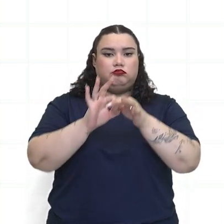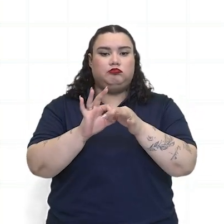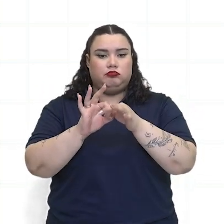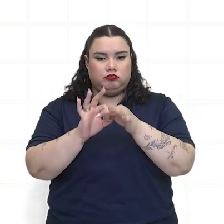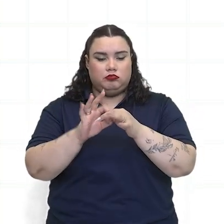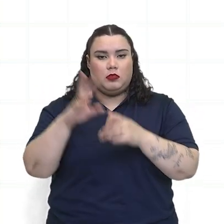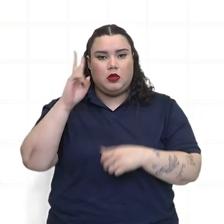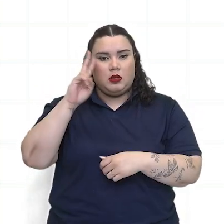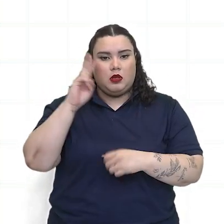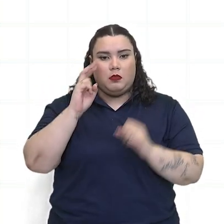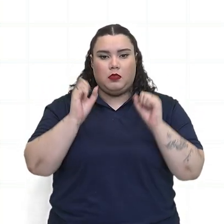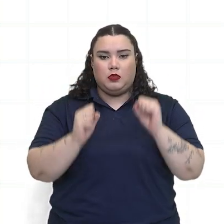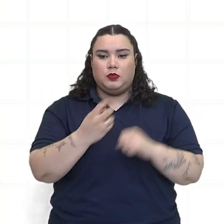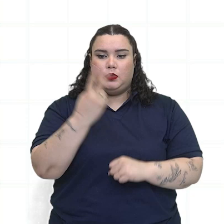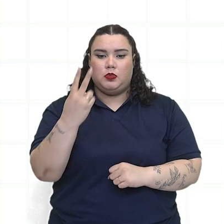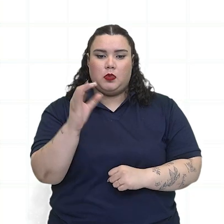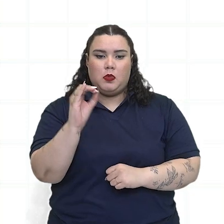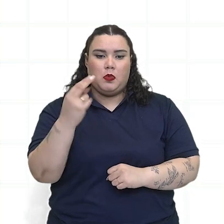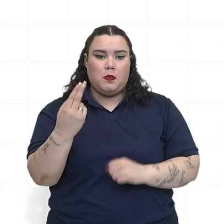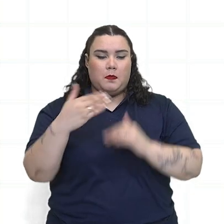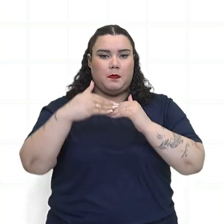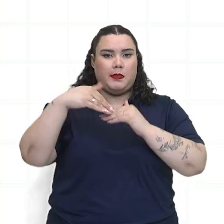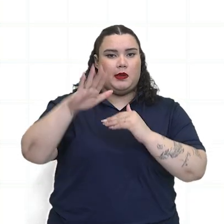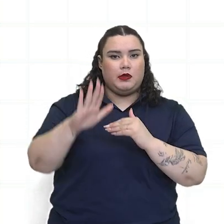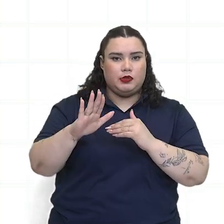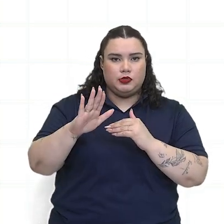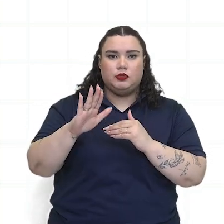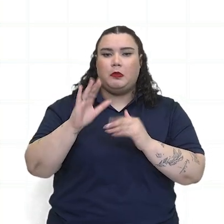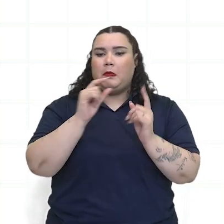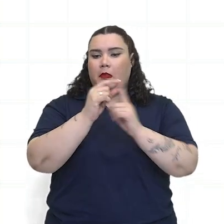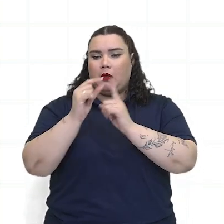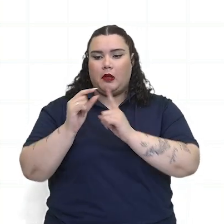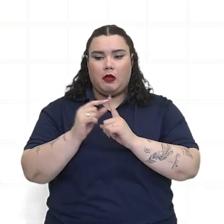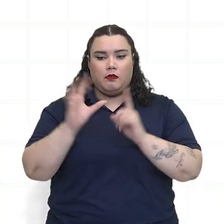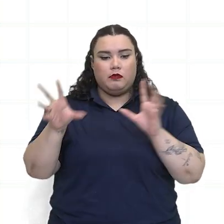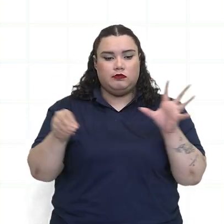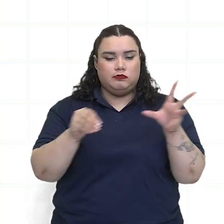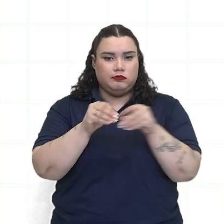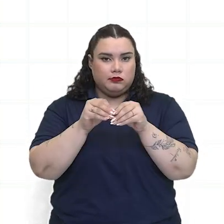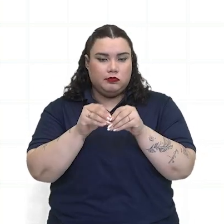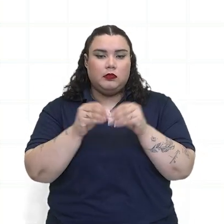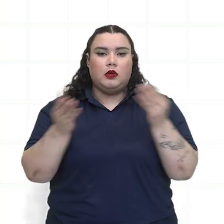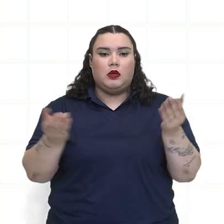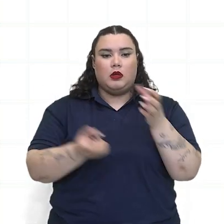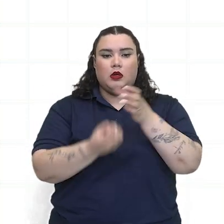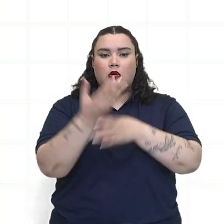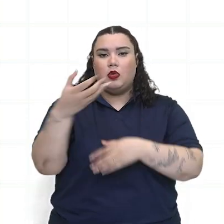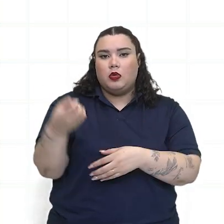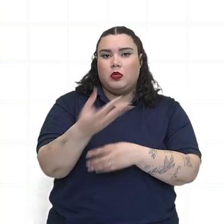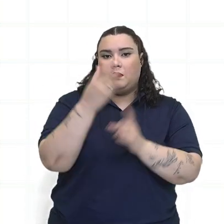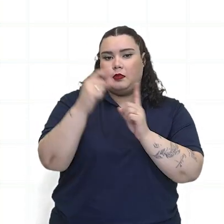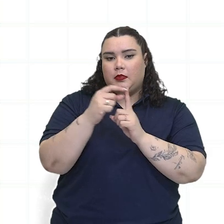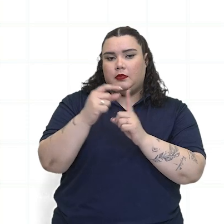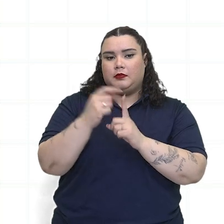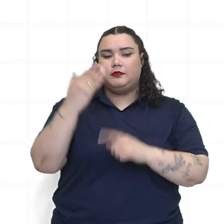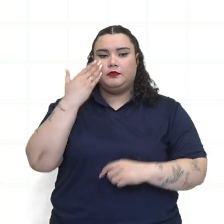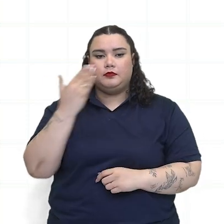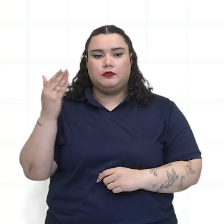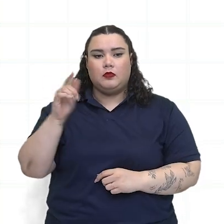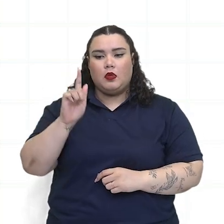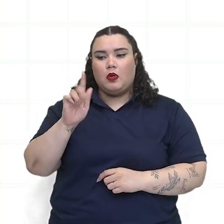primitivas. Lembre-se que pode ser duas ou mais palavras primitivas, certo? E formei uma nova.